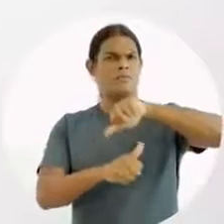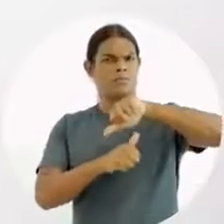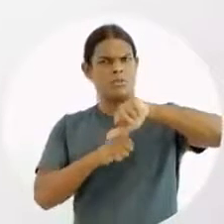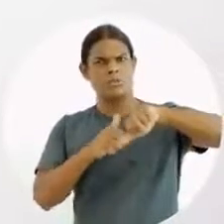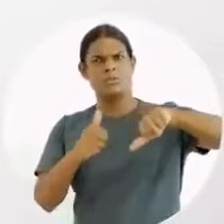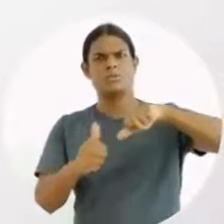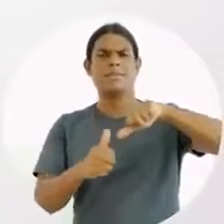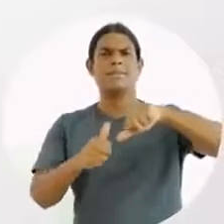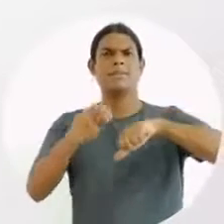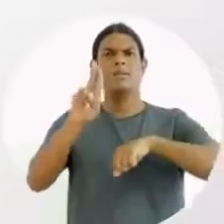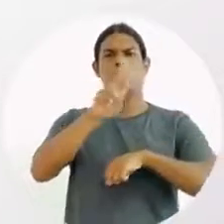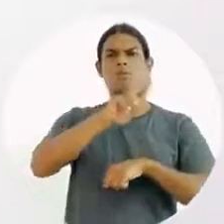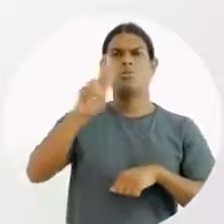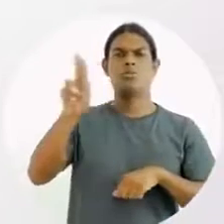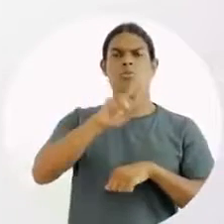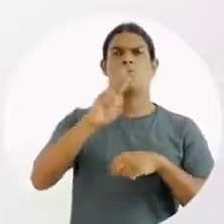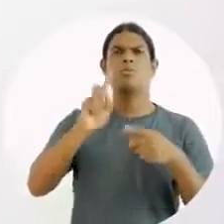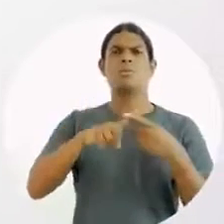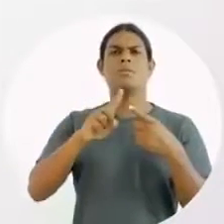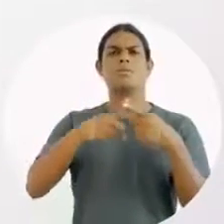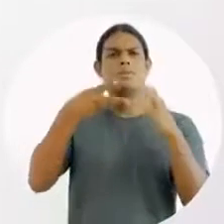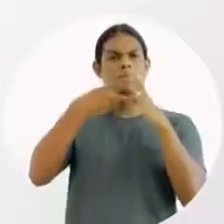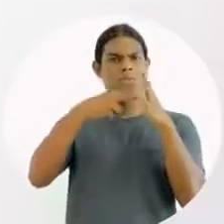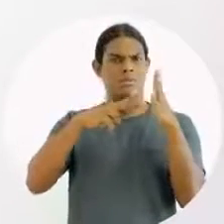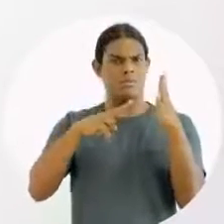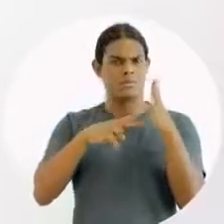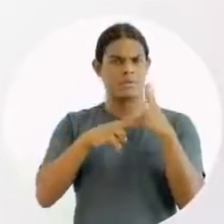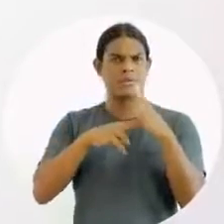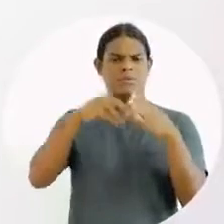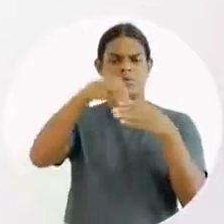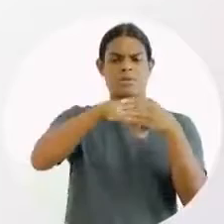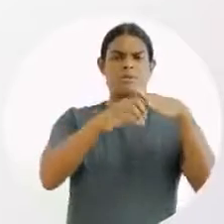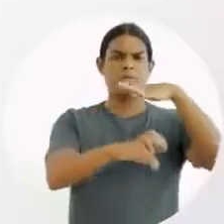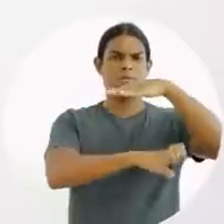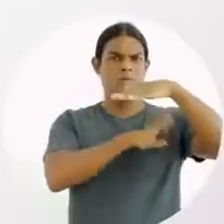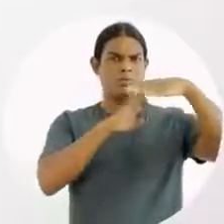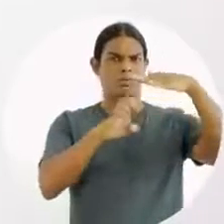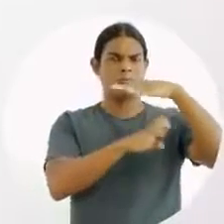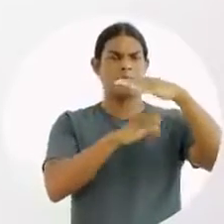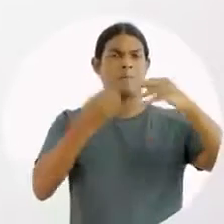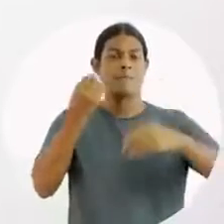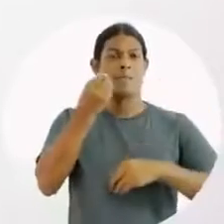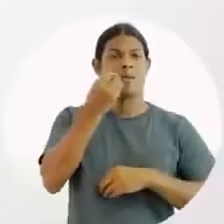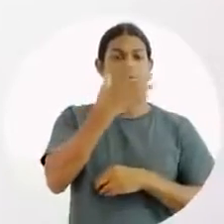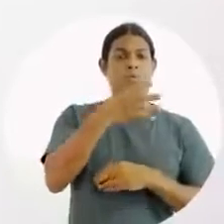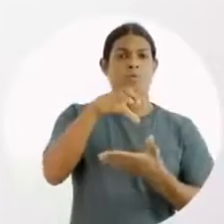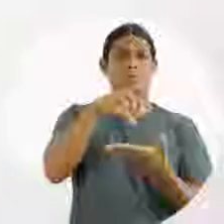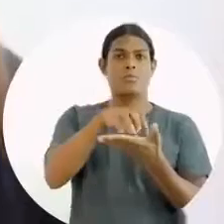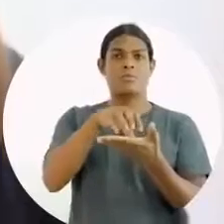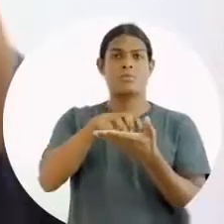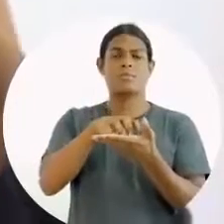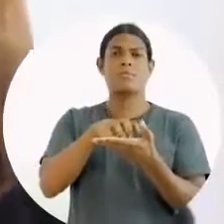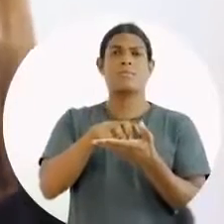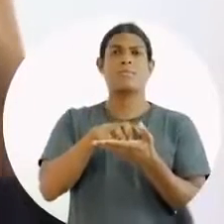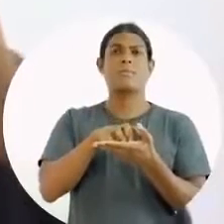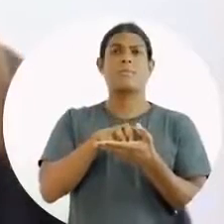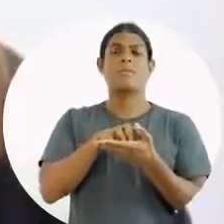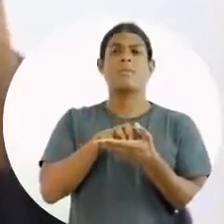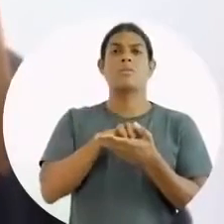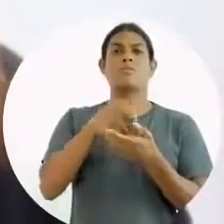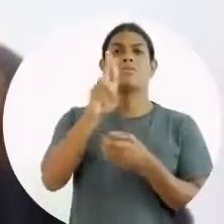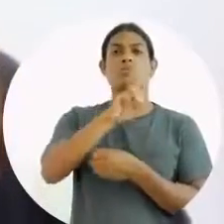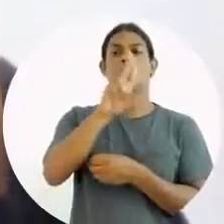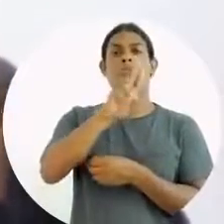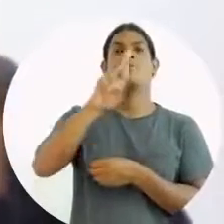respeito à nomenclatura, quanto na concepção deles dentro de uma organização. O novo departamento é chamado de Departamento